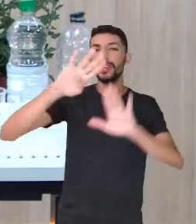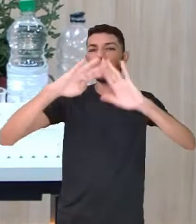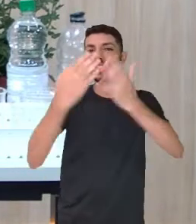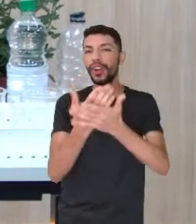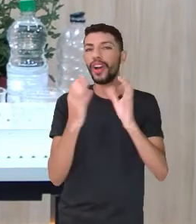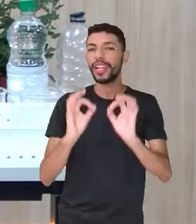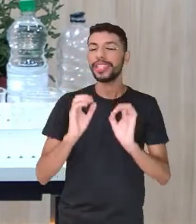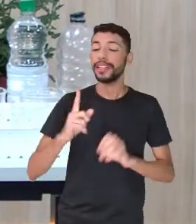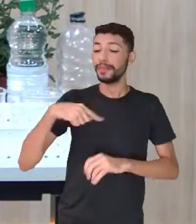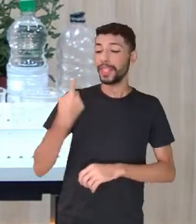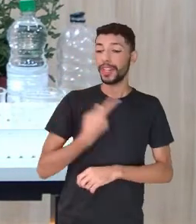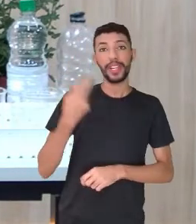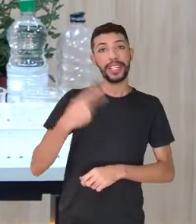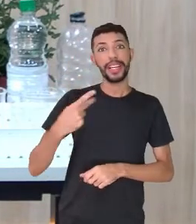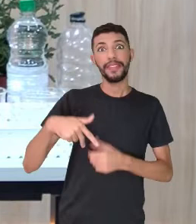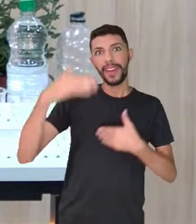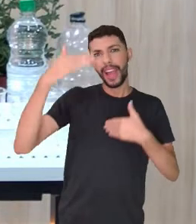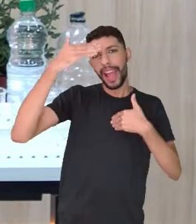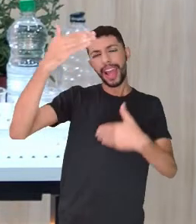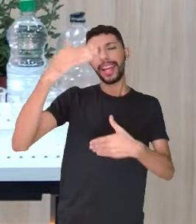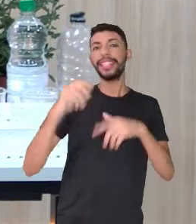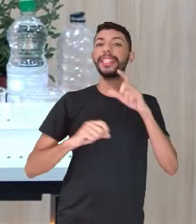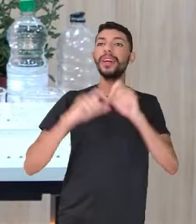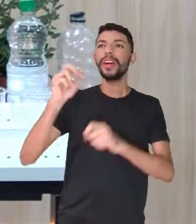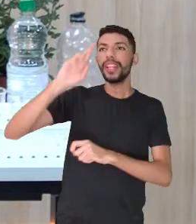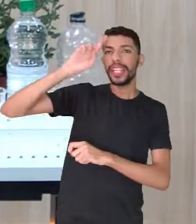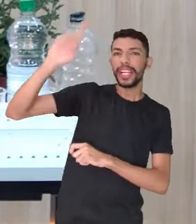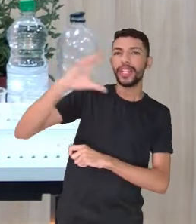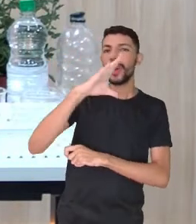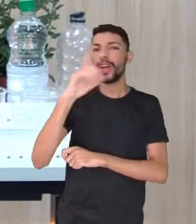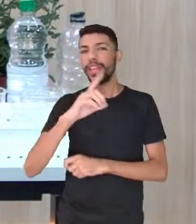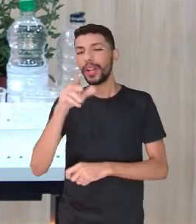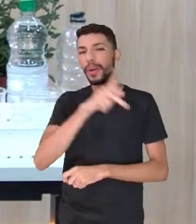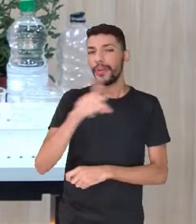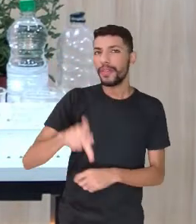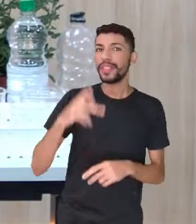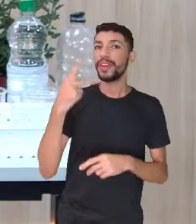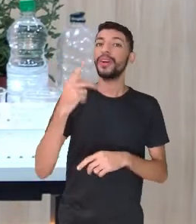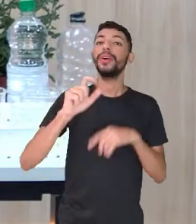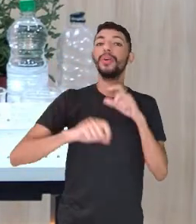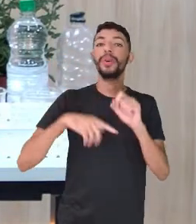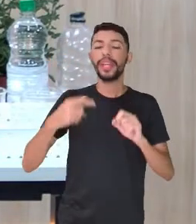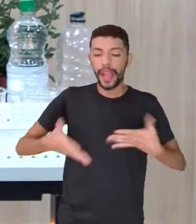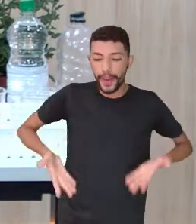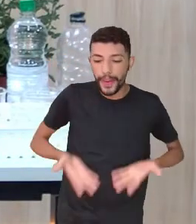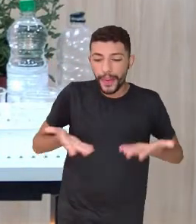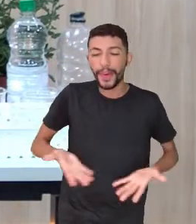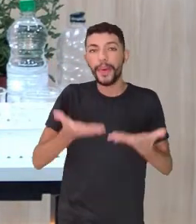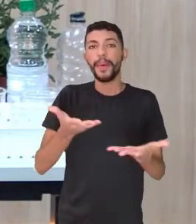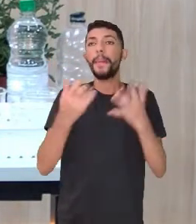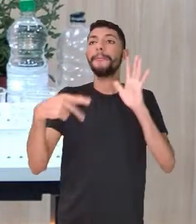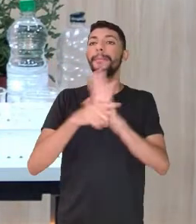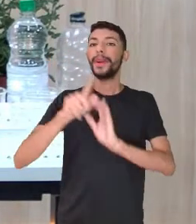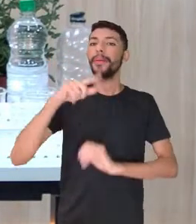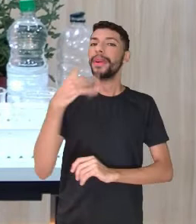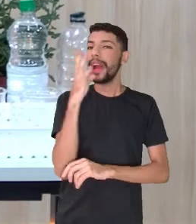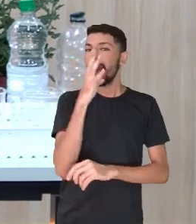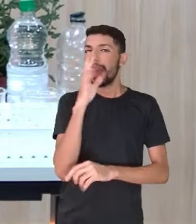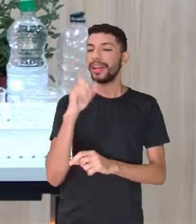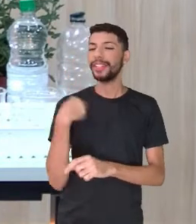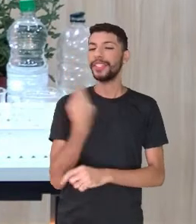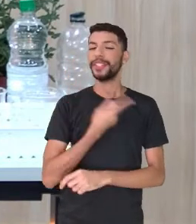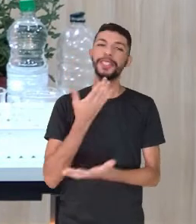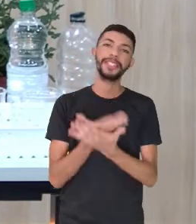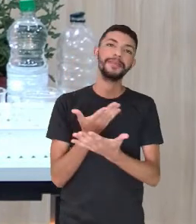agradecer aos diretores, aos professores, coordenadores, o incentivo que tem dado para assistirem às nossas aulas. E para